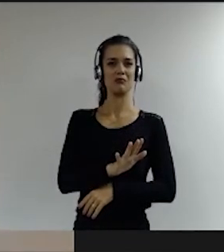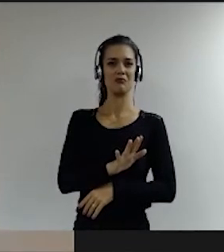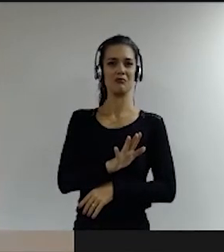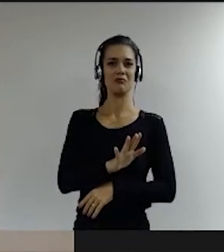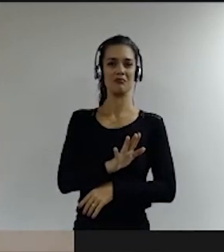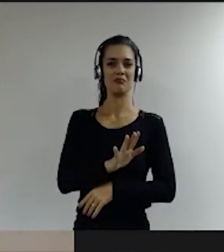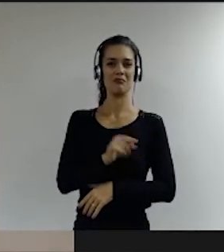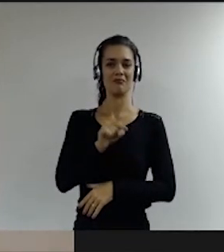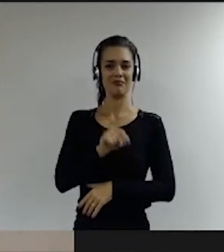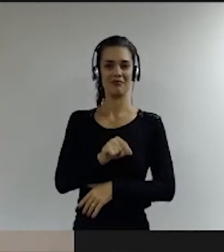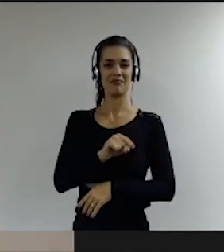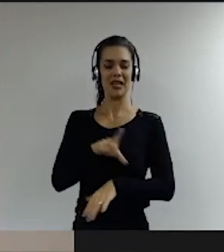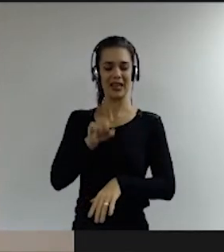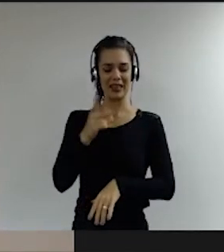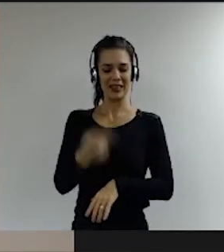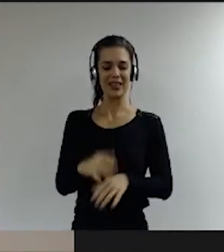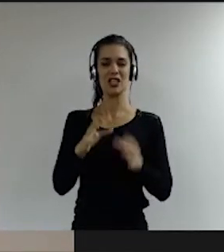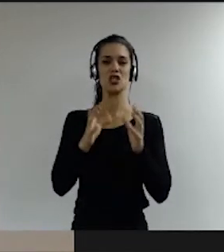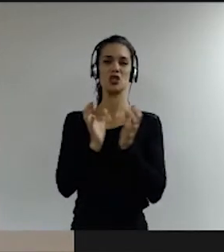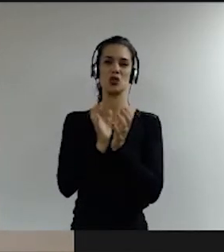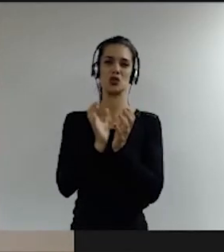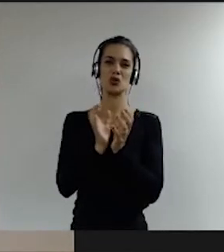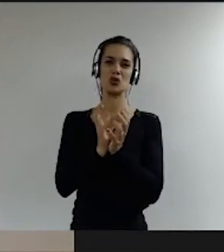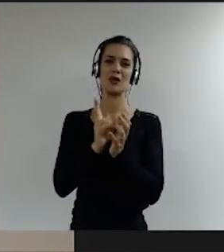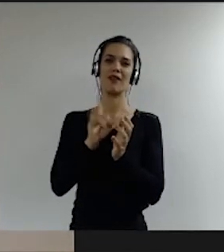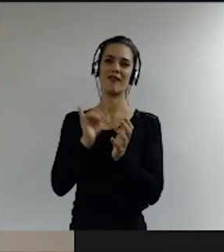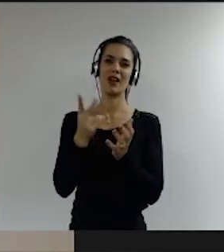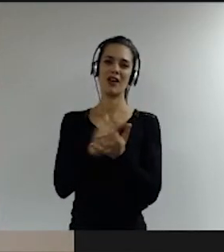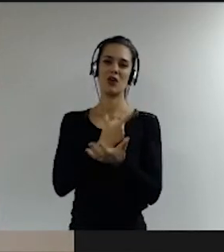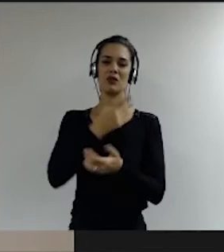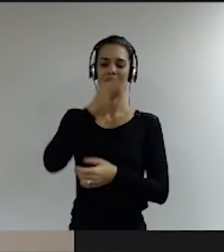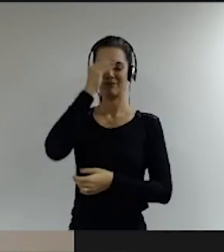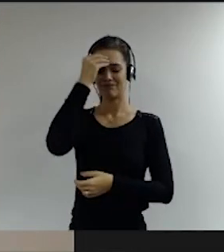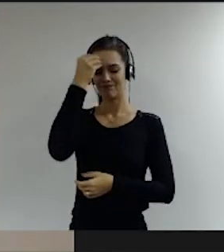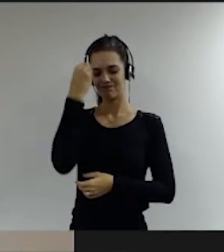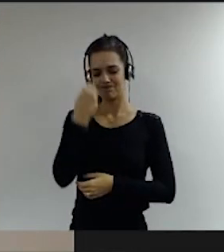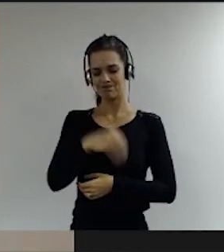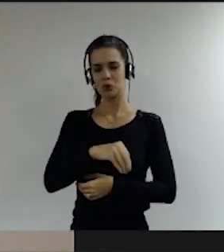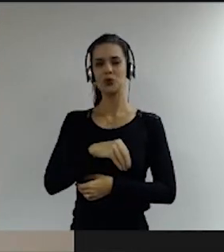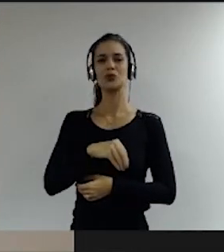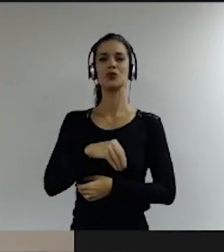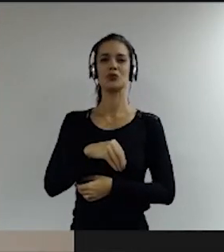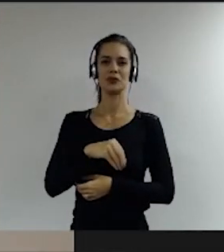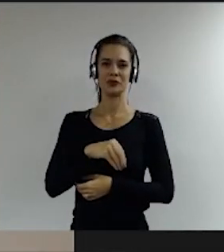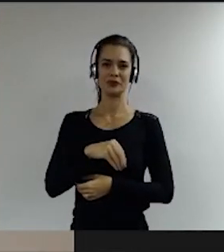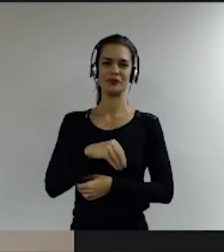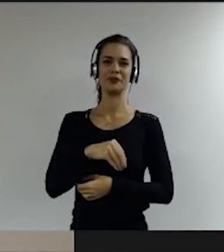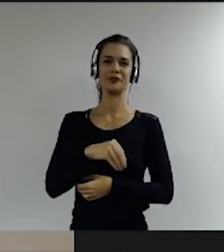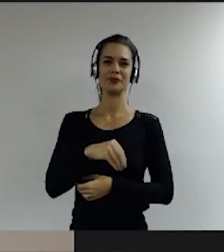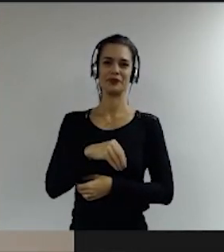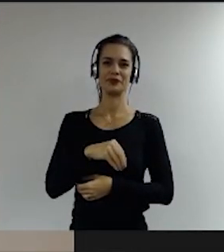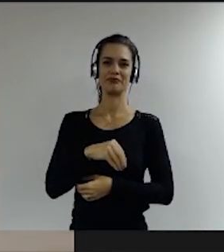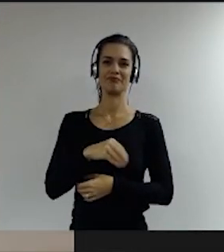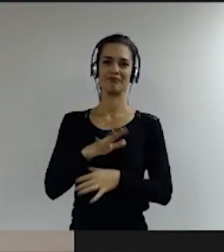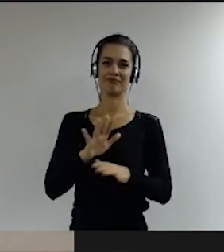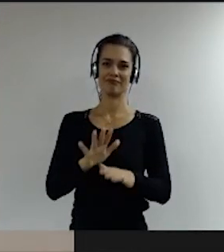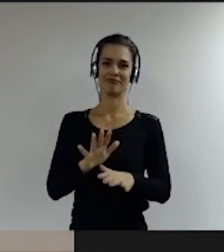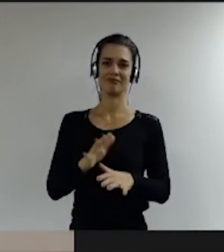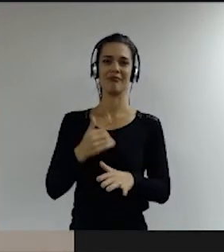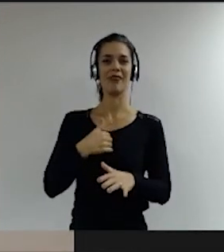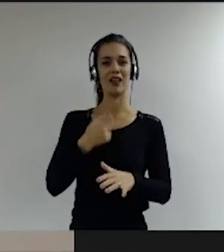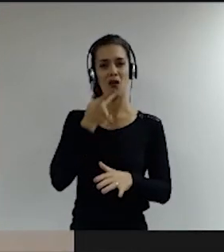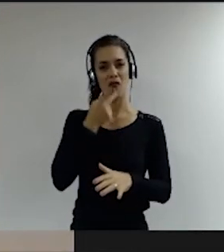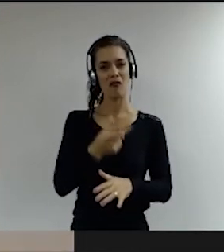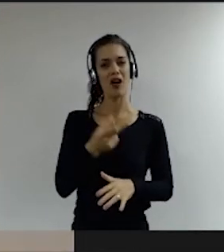dele que certamente essa frustração toda será debitada. Então, eu